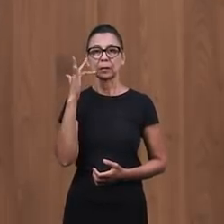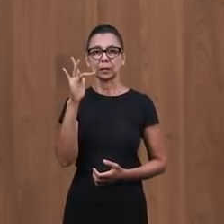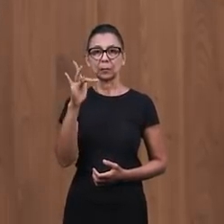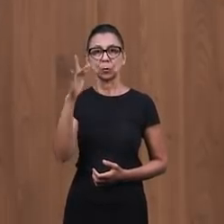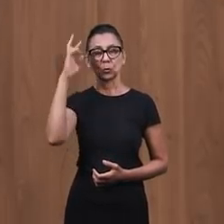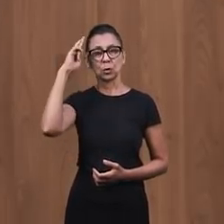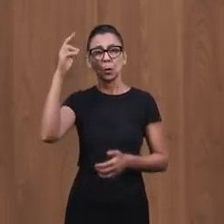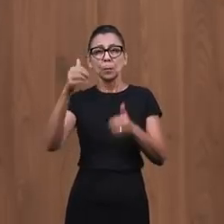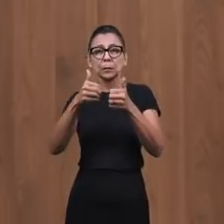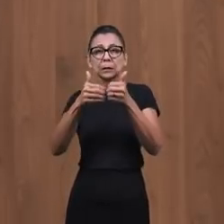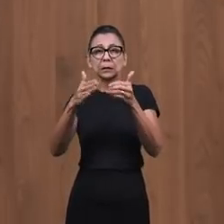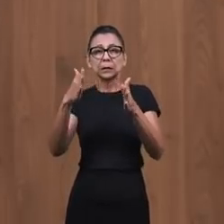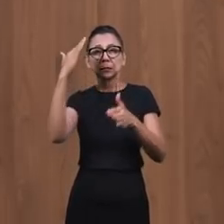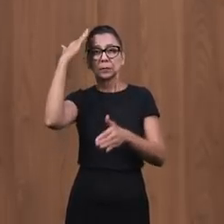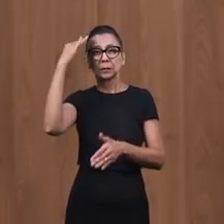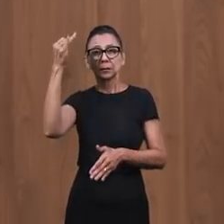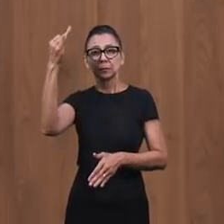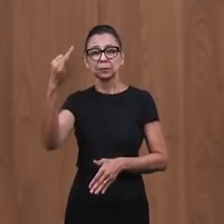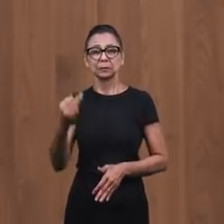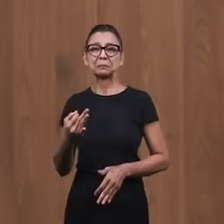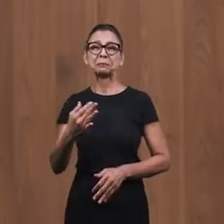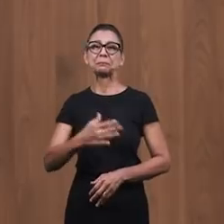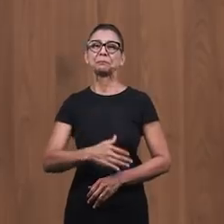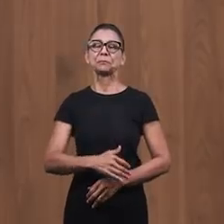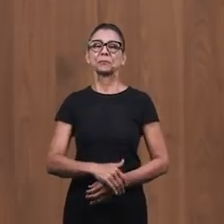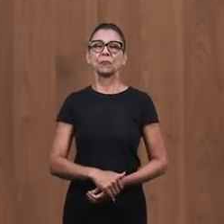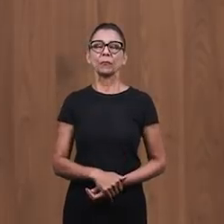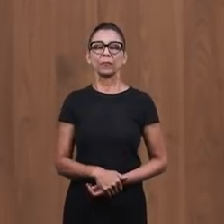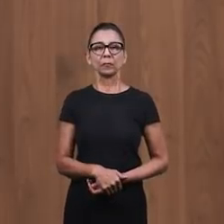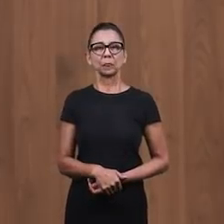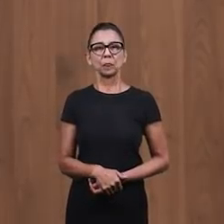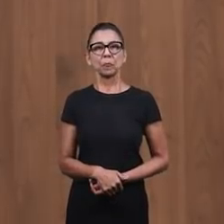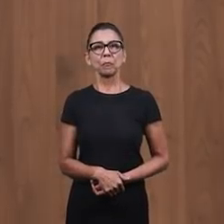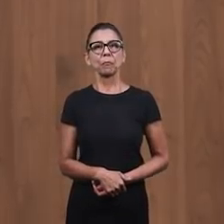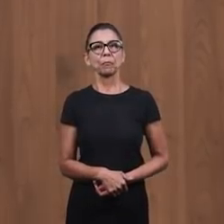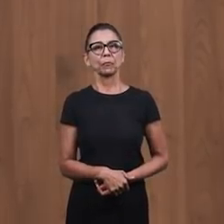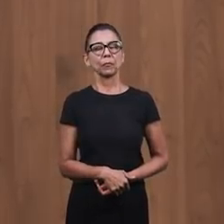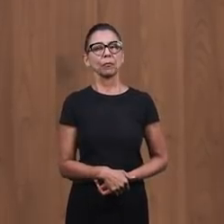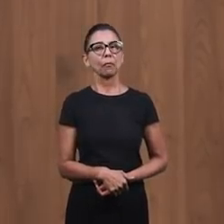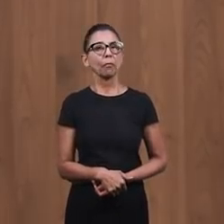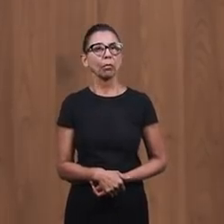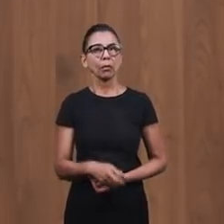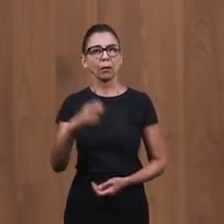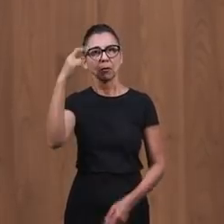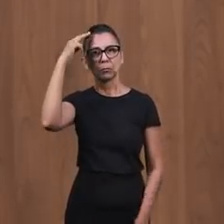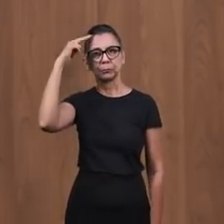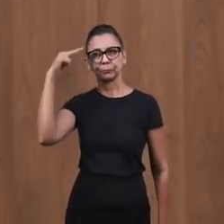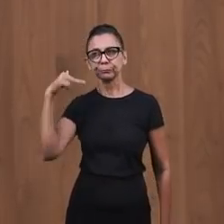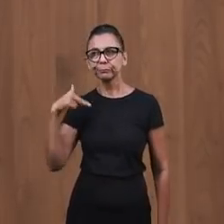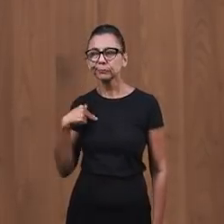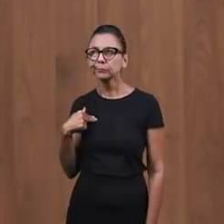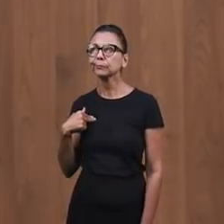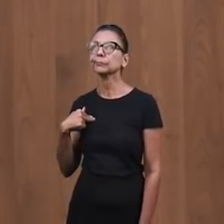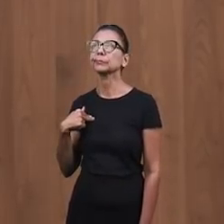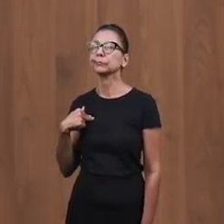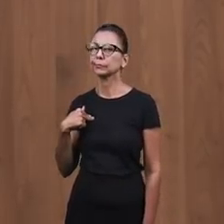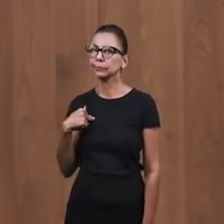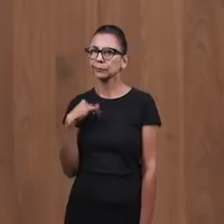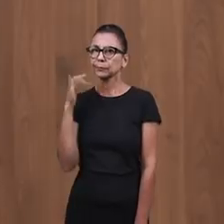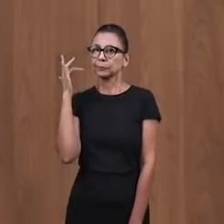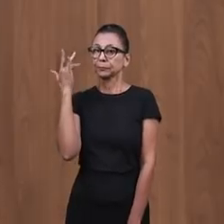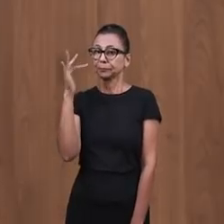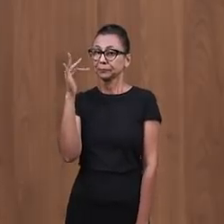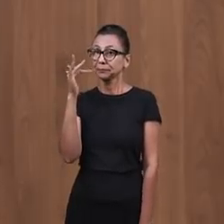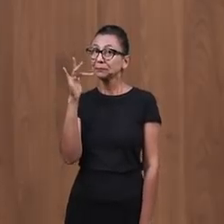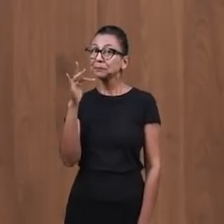que o temor do Senhor é o princípio da sabedoria. Então, José temeu a Deus. E